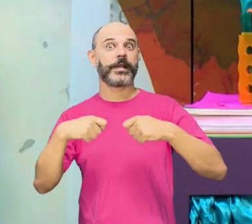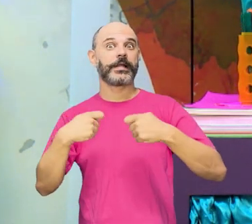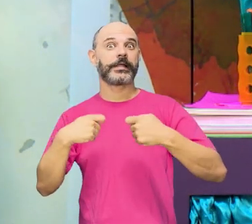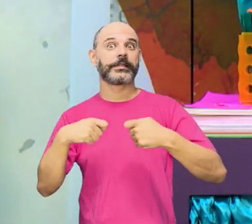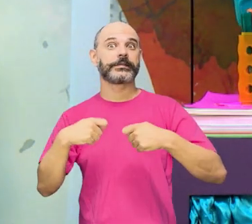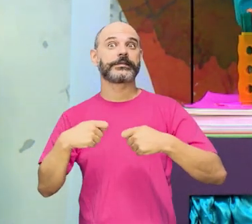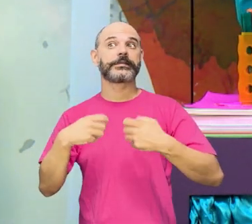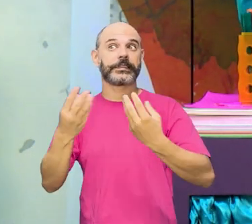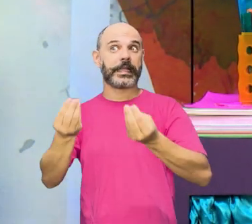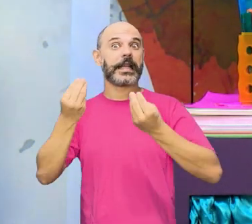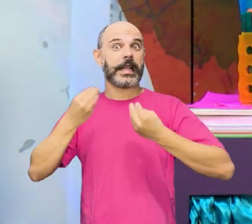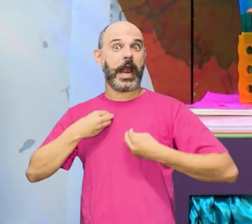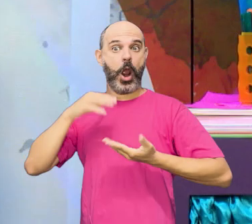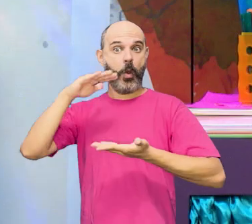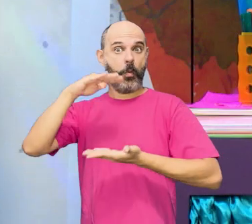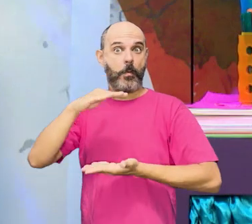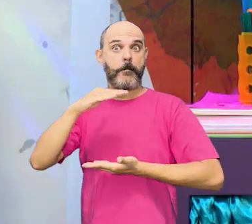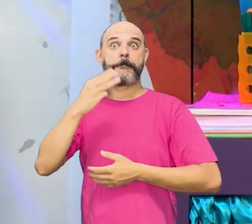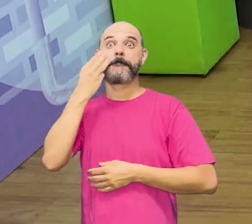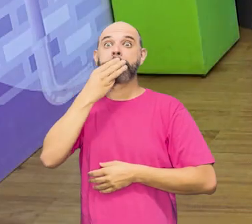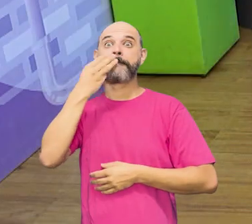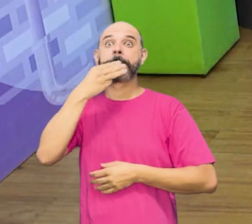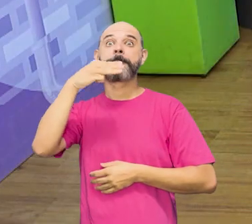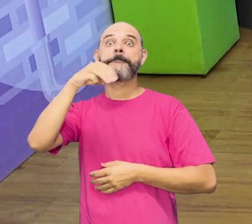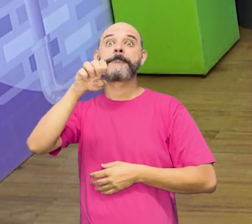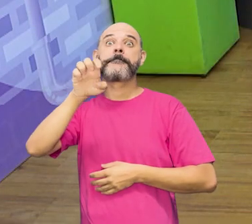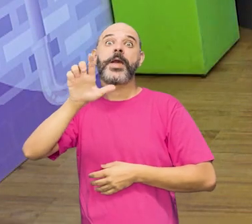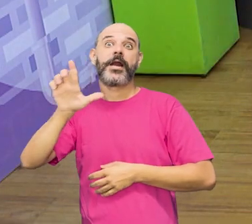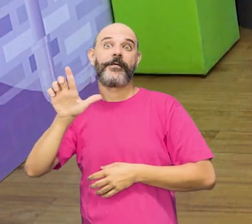eu preciso receber a minha entrega de mel.